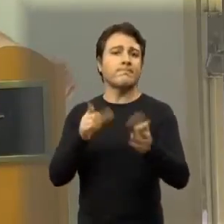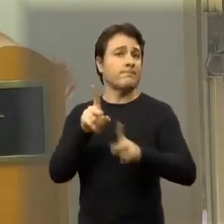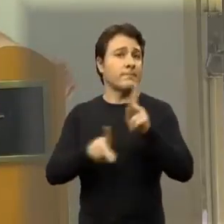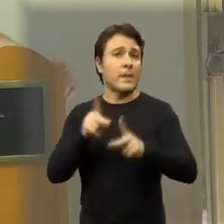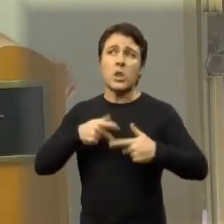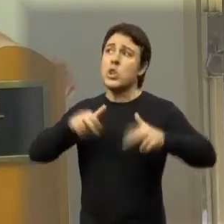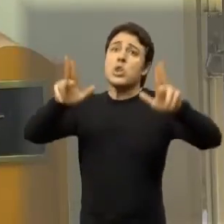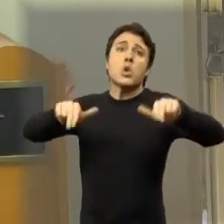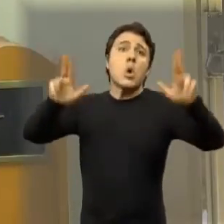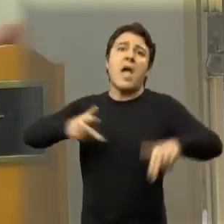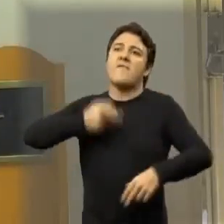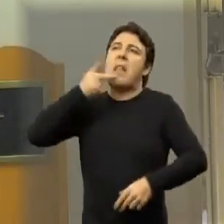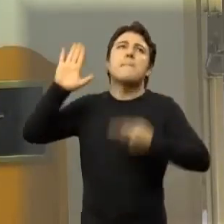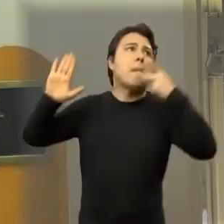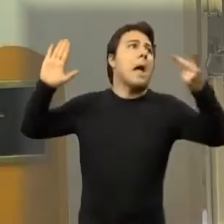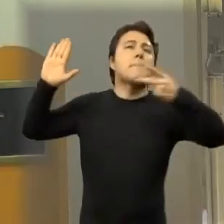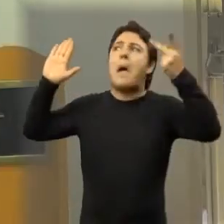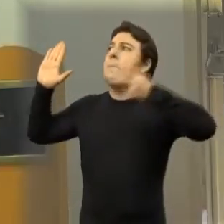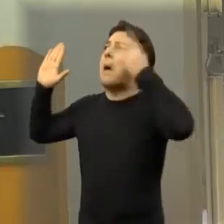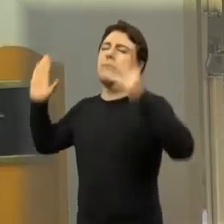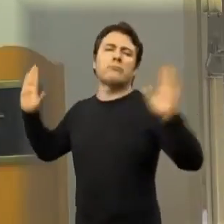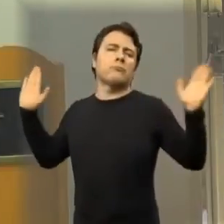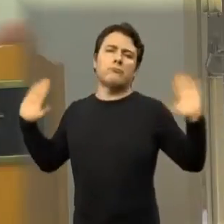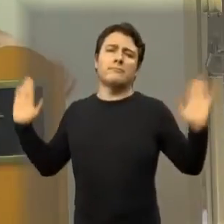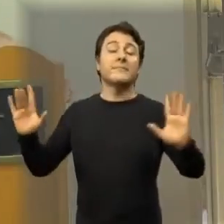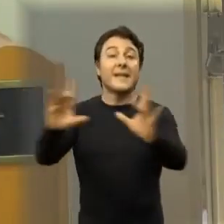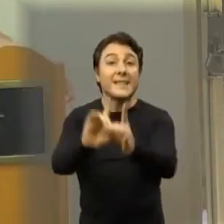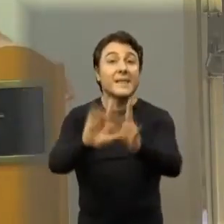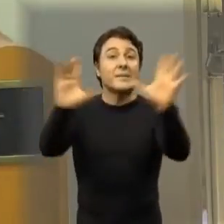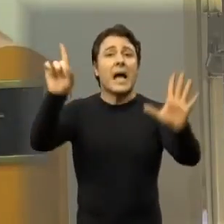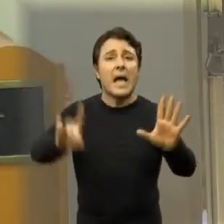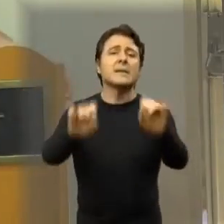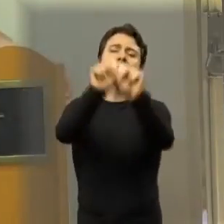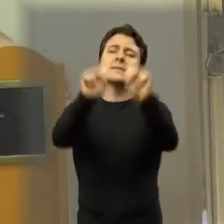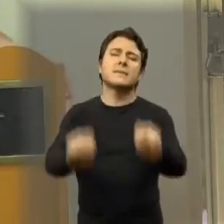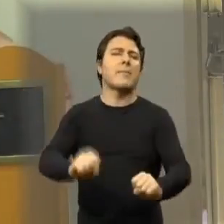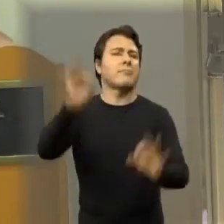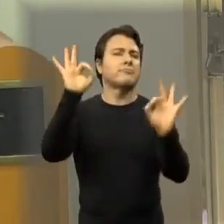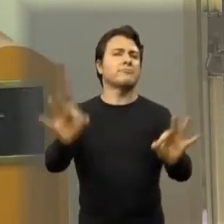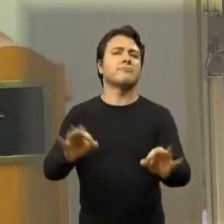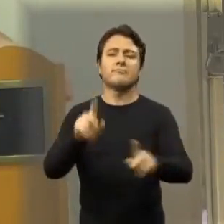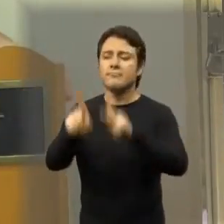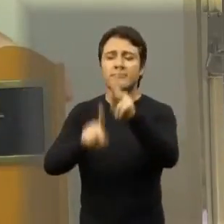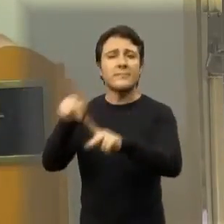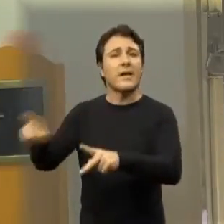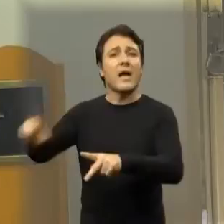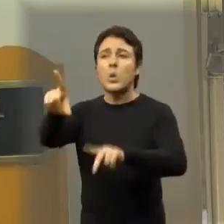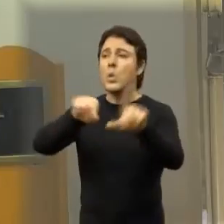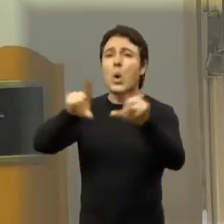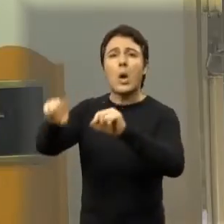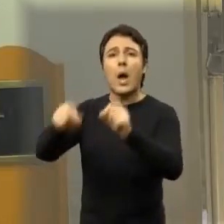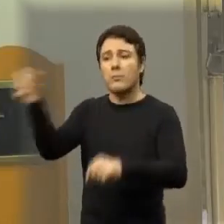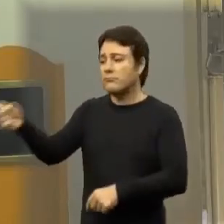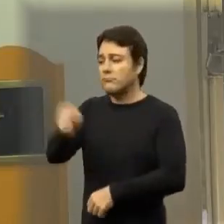nunca baseados em promessas. A democracia é um sistema legítimo, onde as pessoas definem quem as